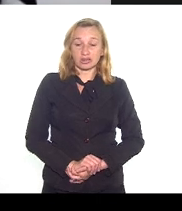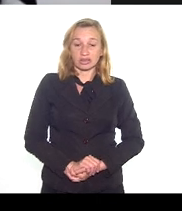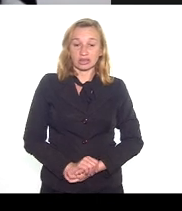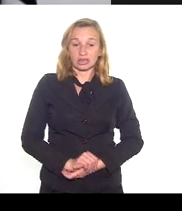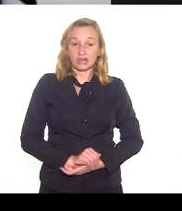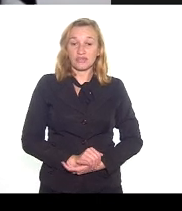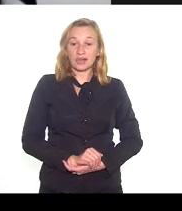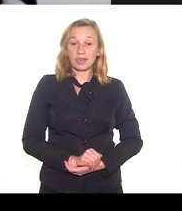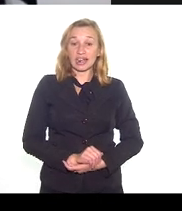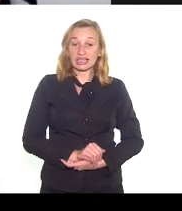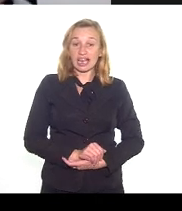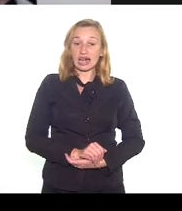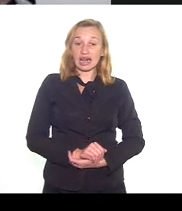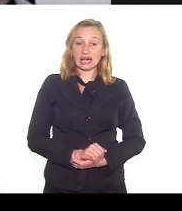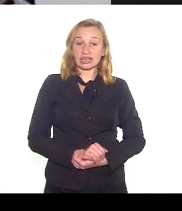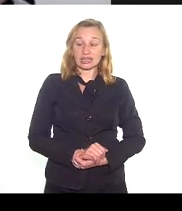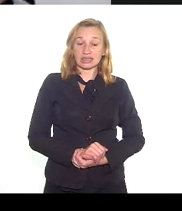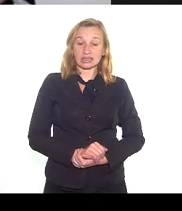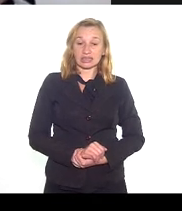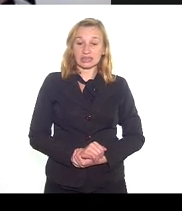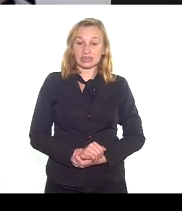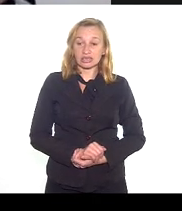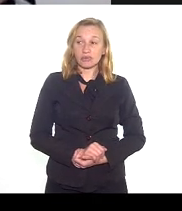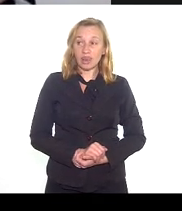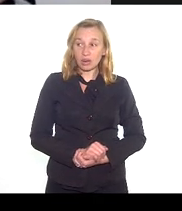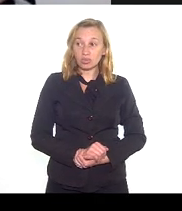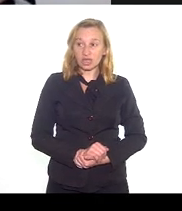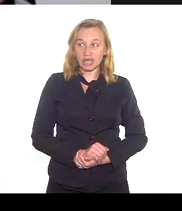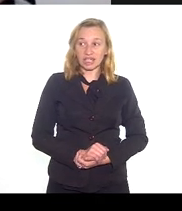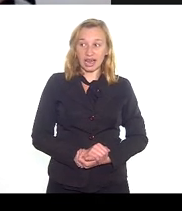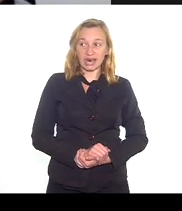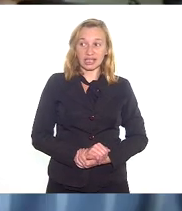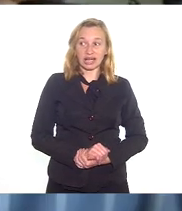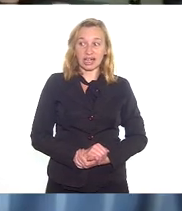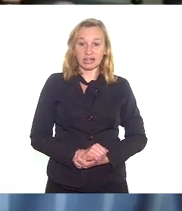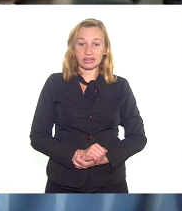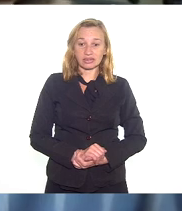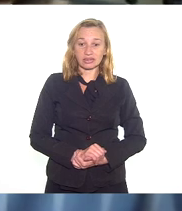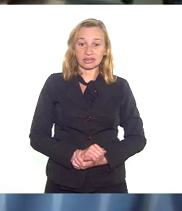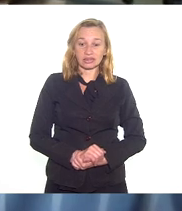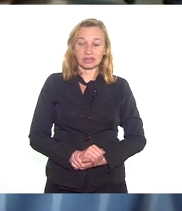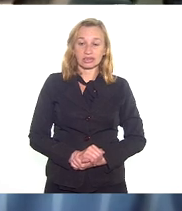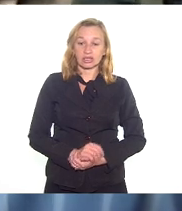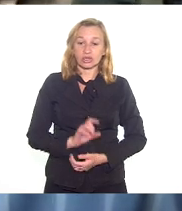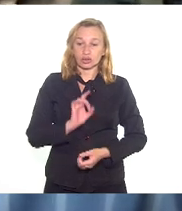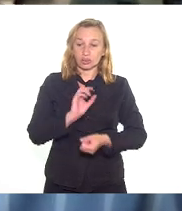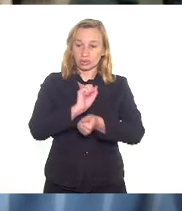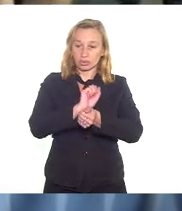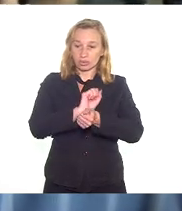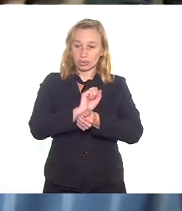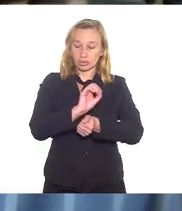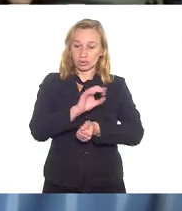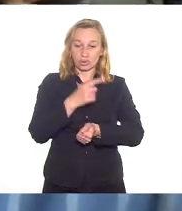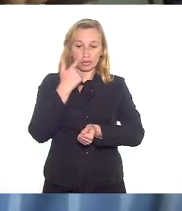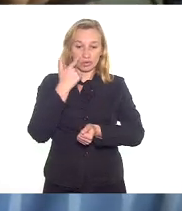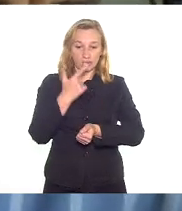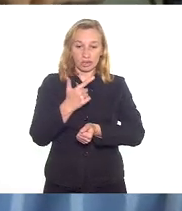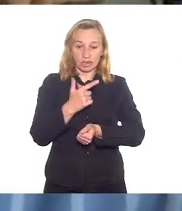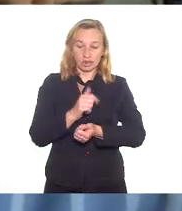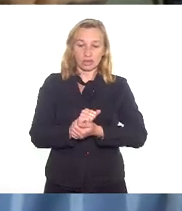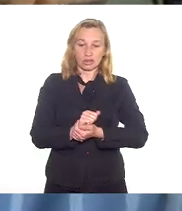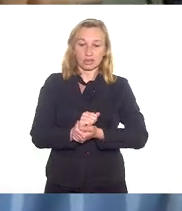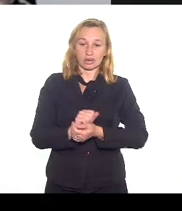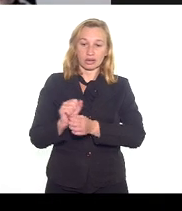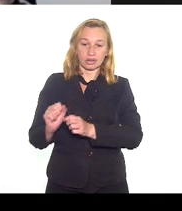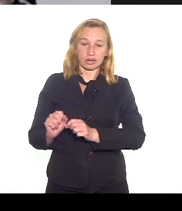Deputado Luiz Paulo. Luiz Paulo, para emitir parecer, por favor. Dá para aparecer já, um minutinho, presidente. Estou só botando o pele na